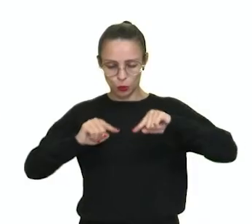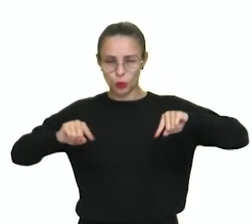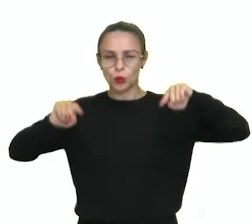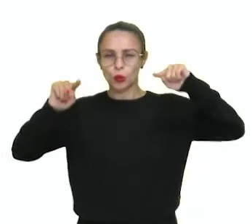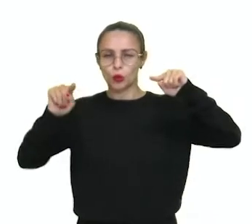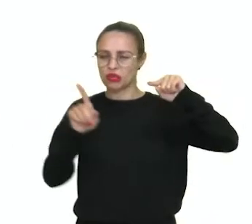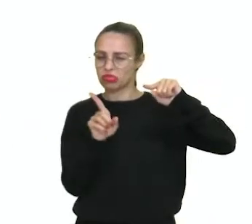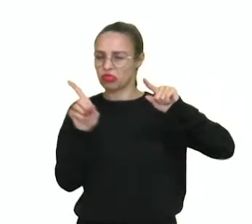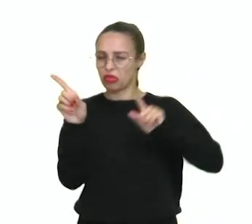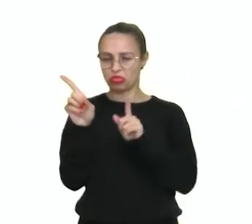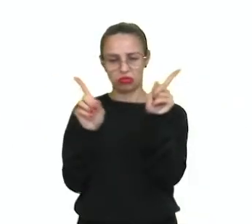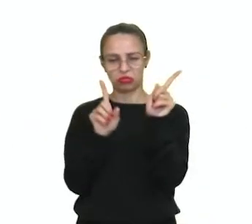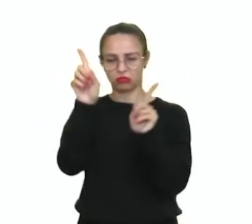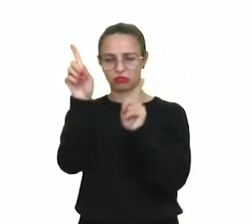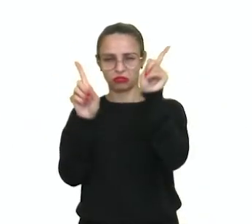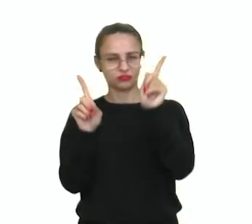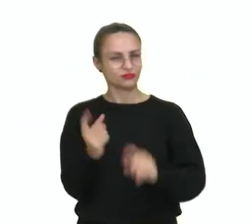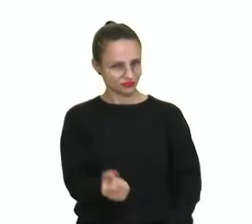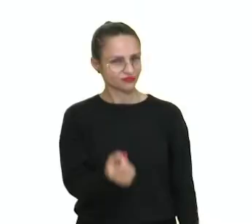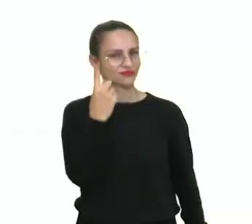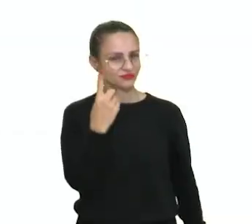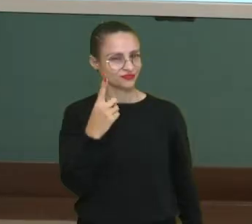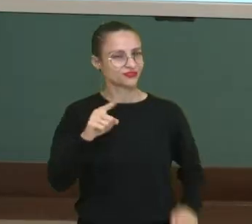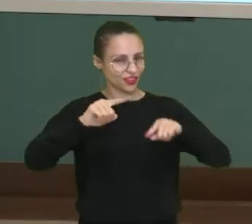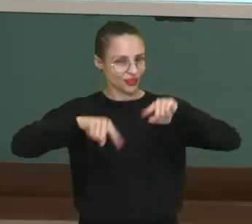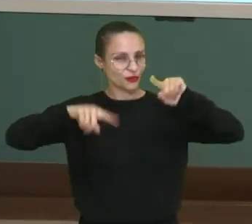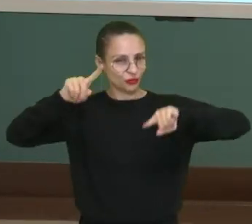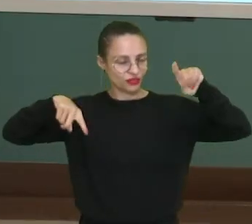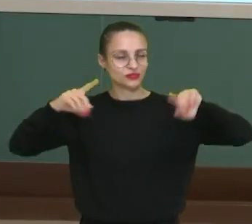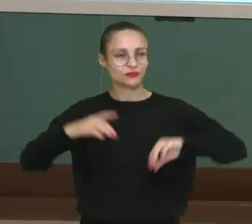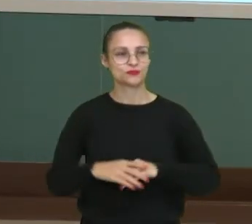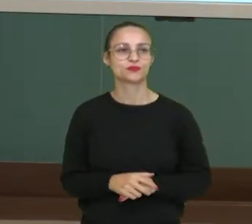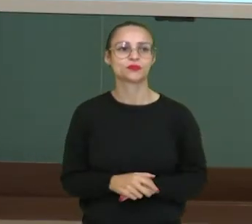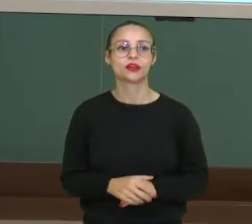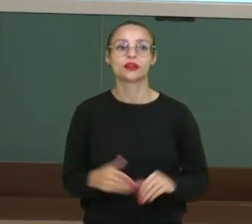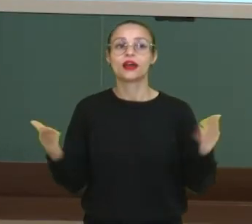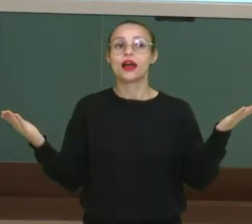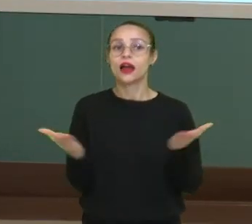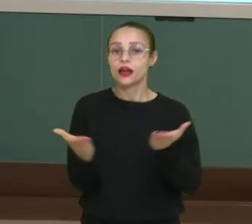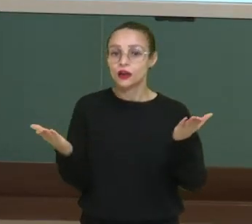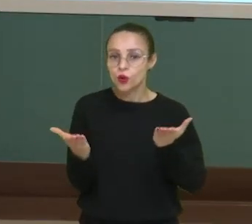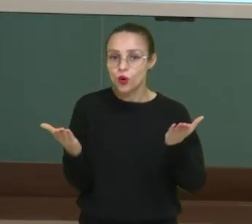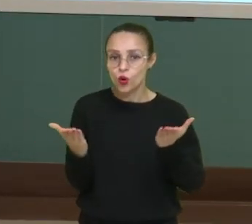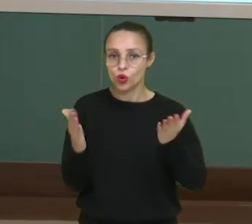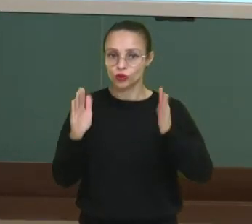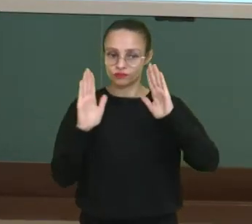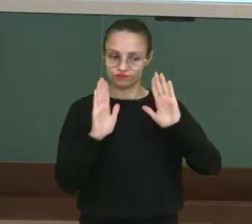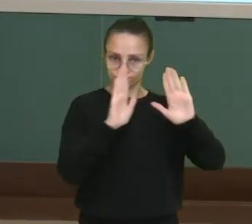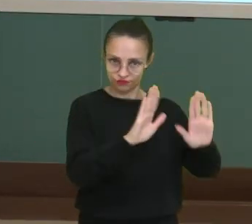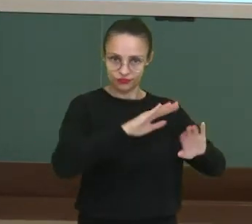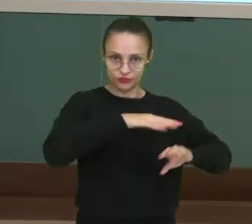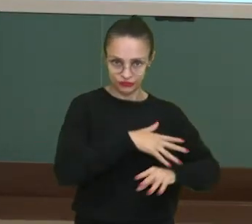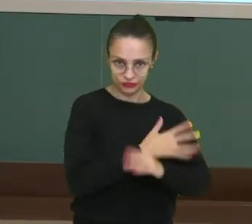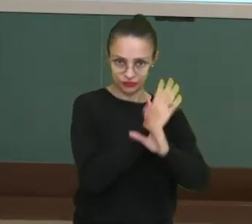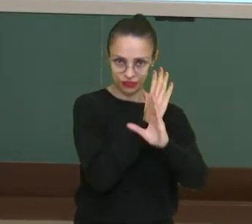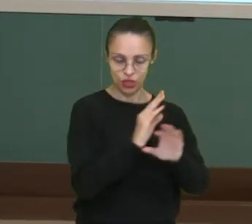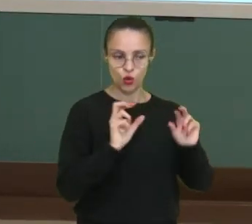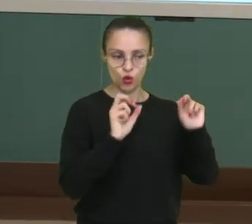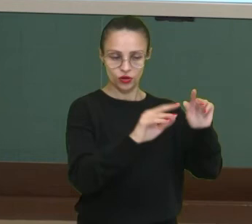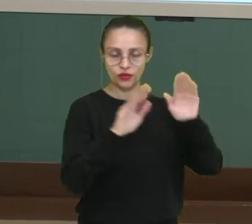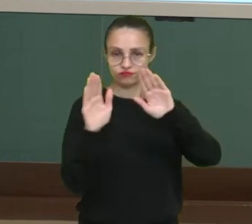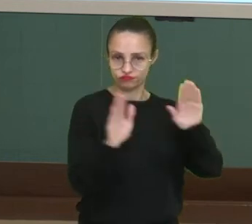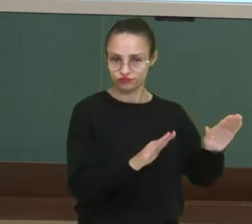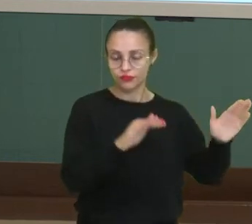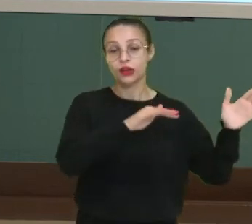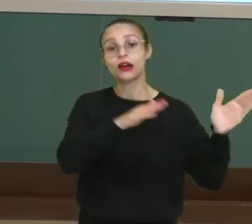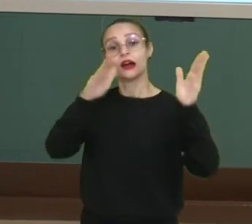parte com ponta, bem irregular. Agora a gente sai do sistema esquelético e vai falar do muscular,